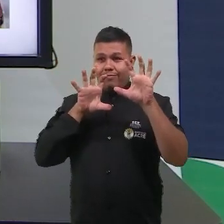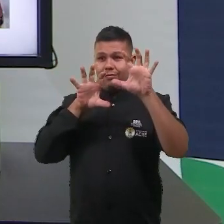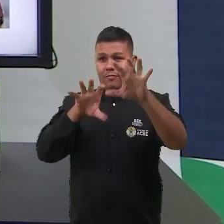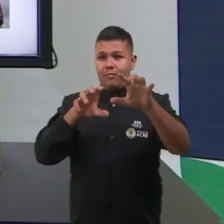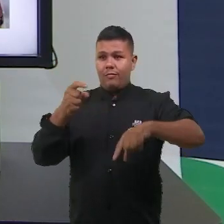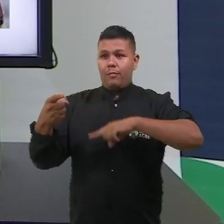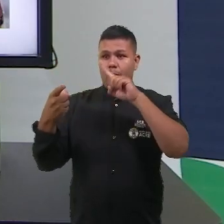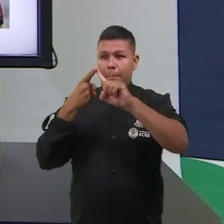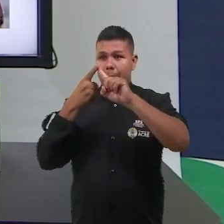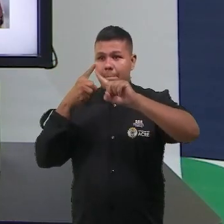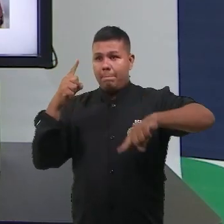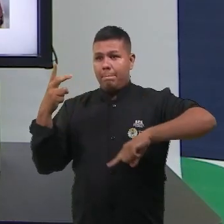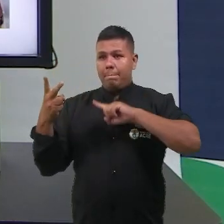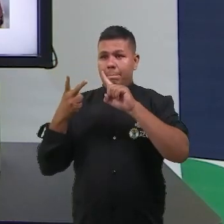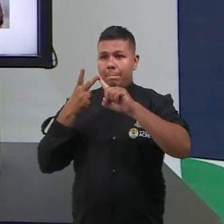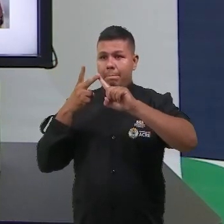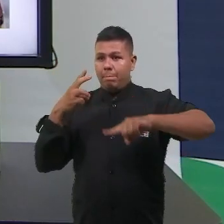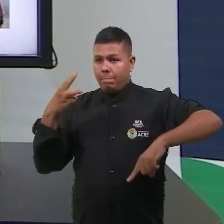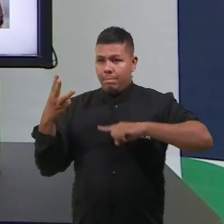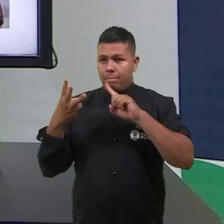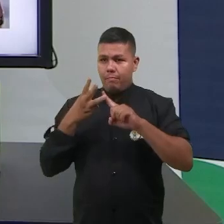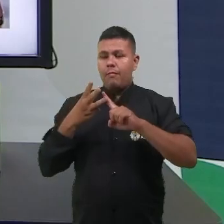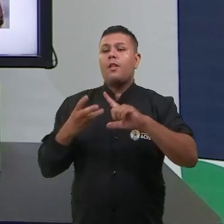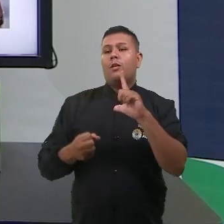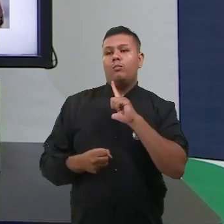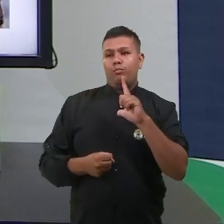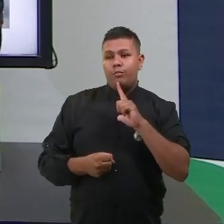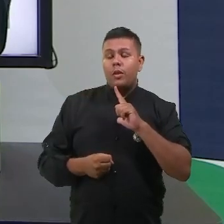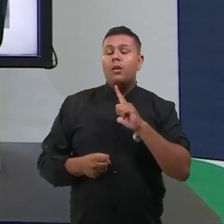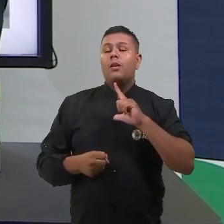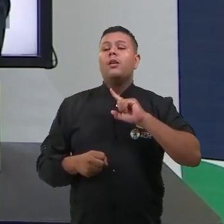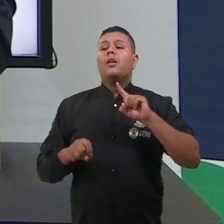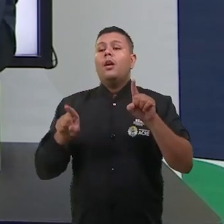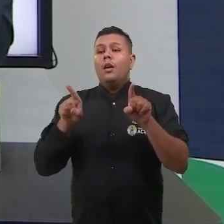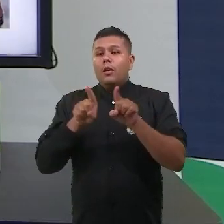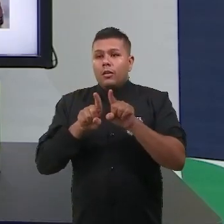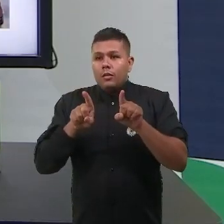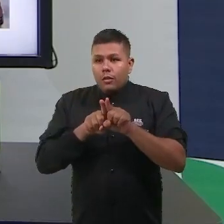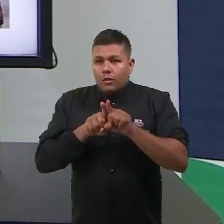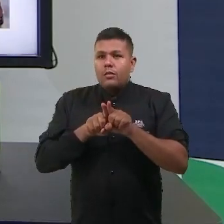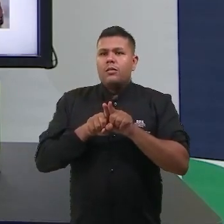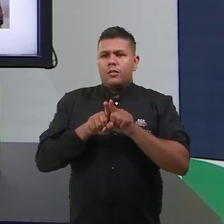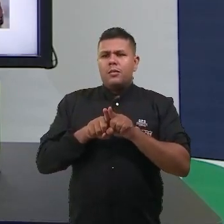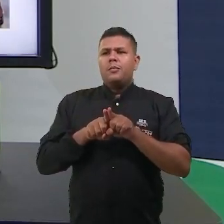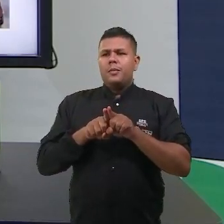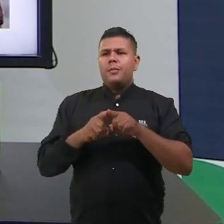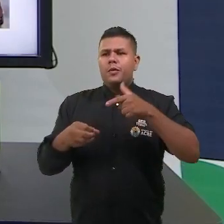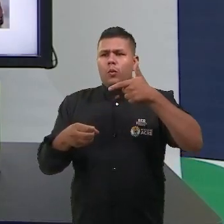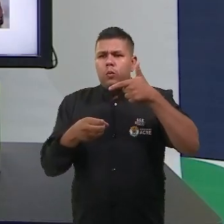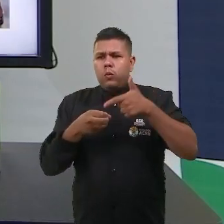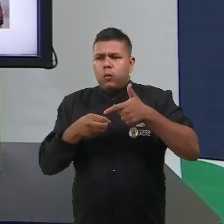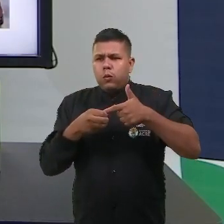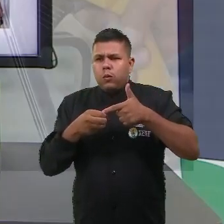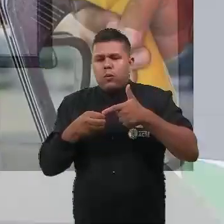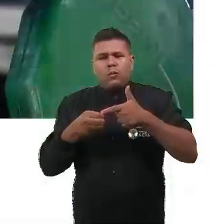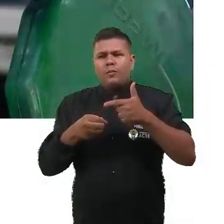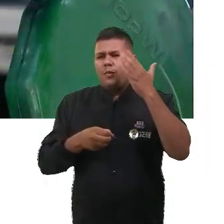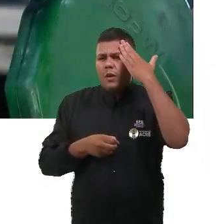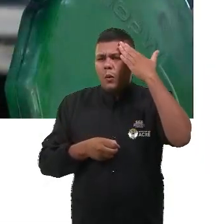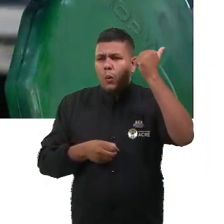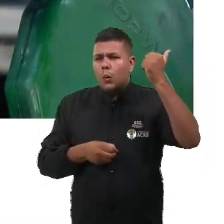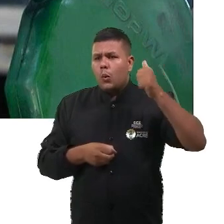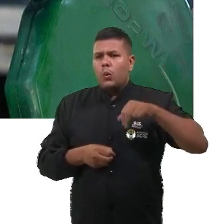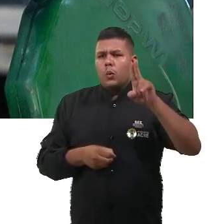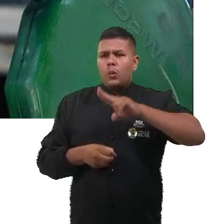comum, aditivada e premium. Logo após a gasolina, nós temos mais um combustível também muito utilizado, famoso, que é o